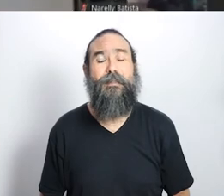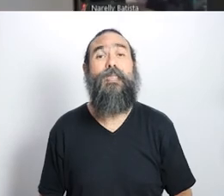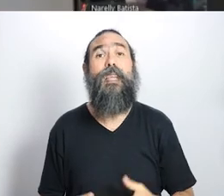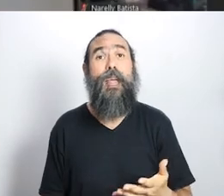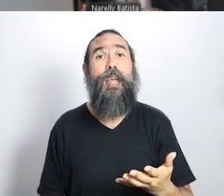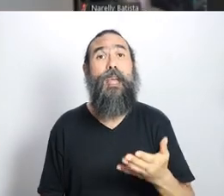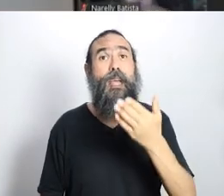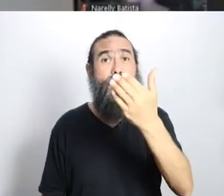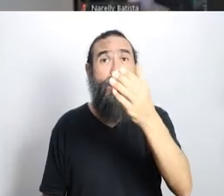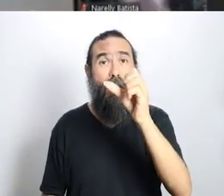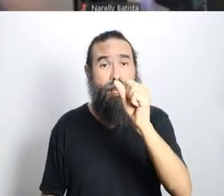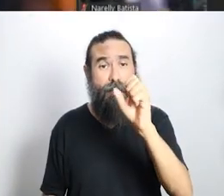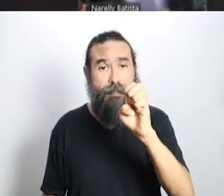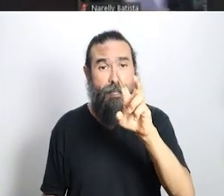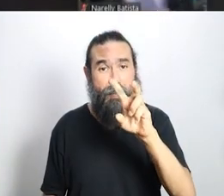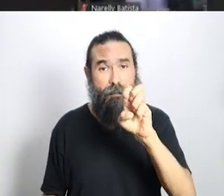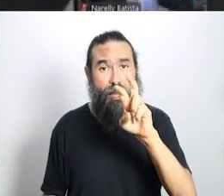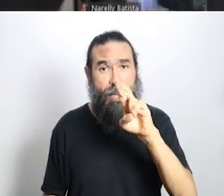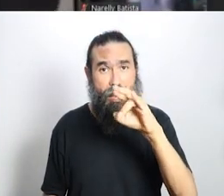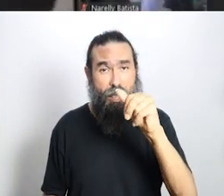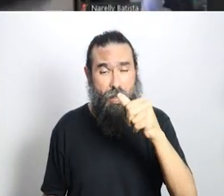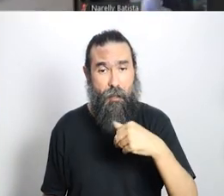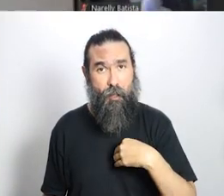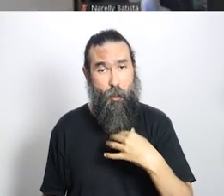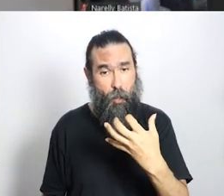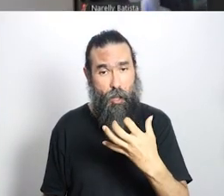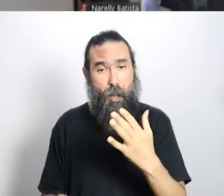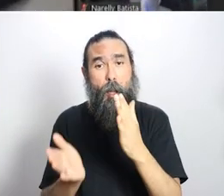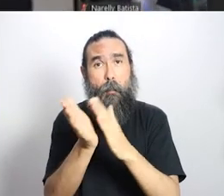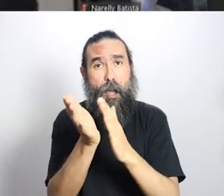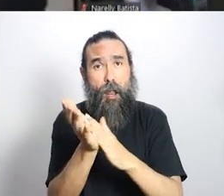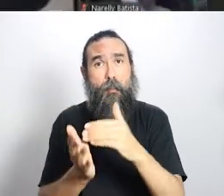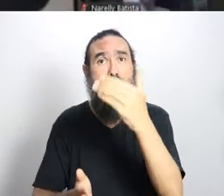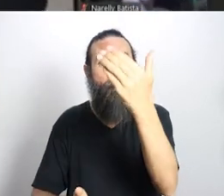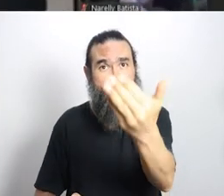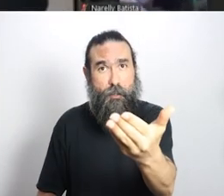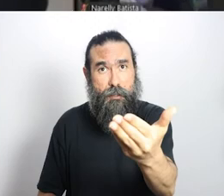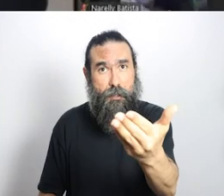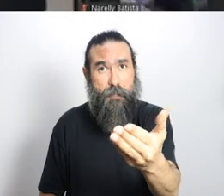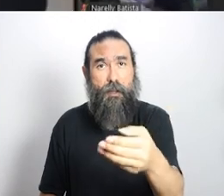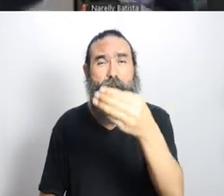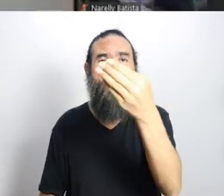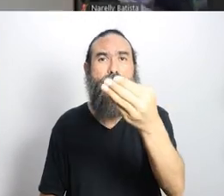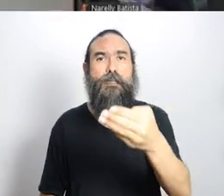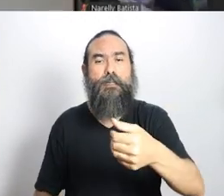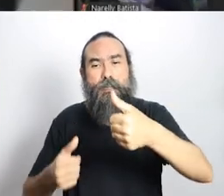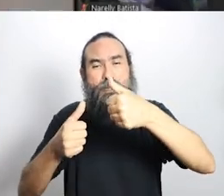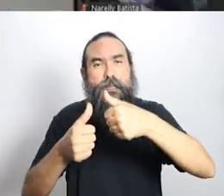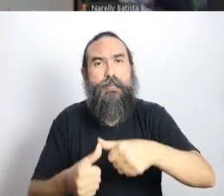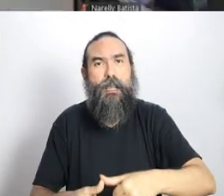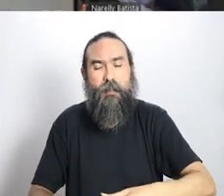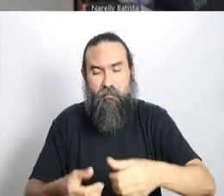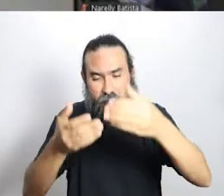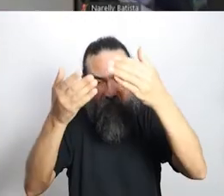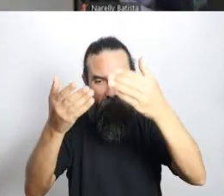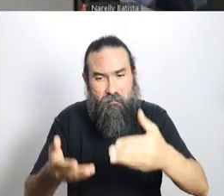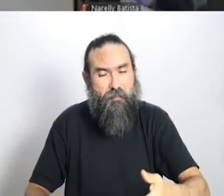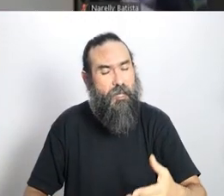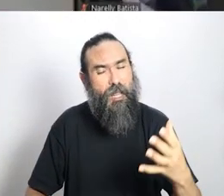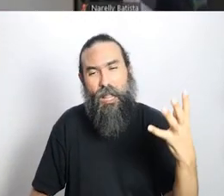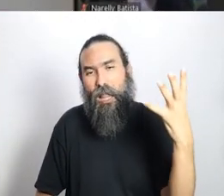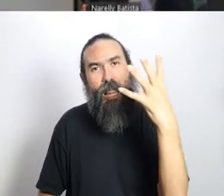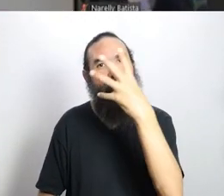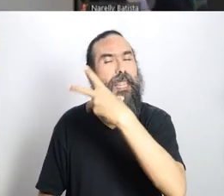Olha, Severina, eu queria dar um parabéns especial para você, porque você está plena, é